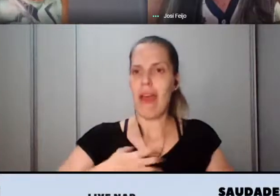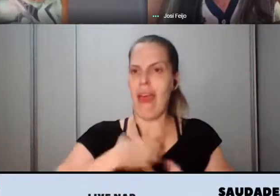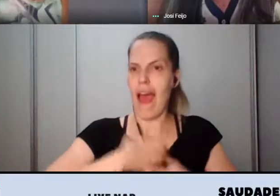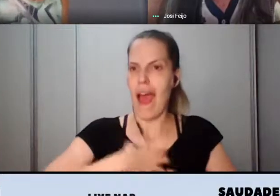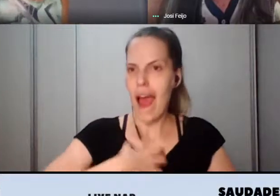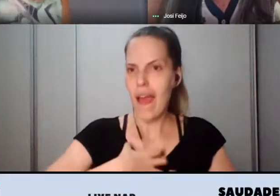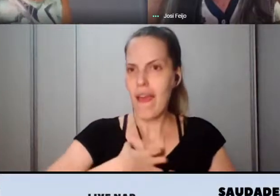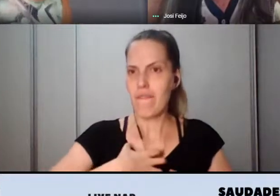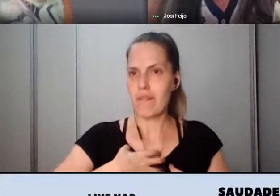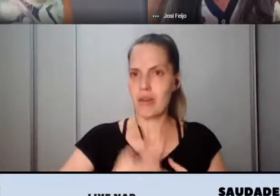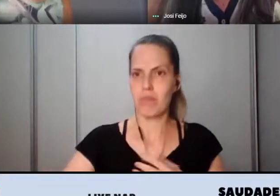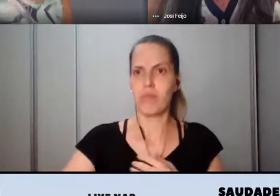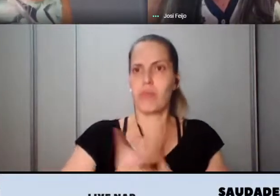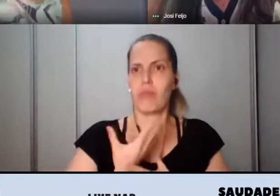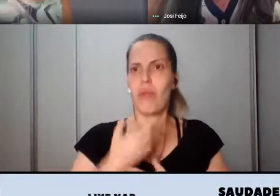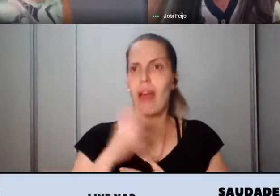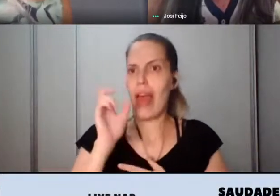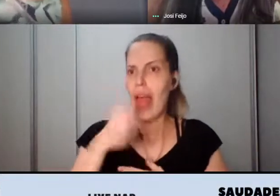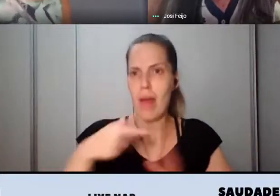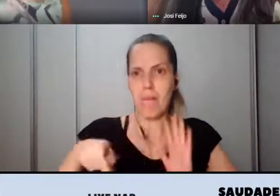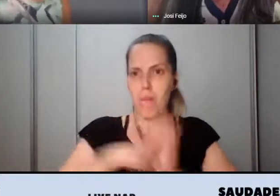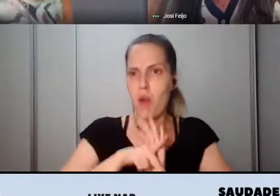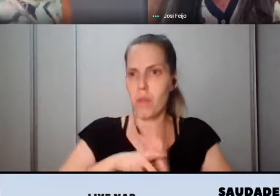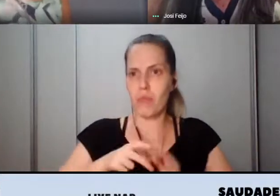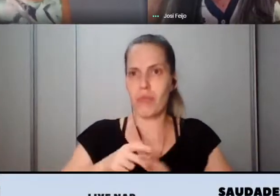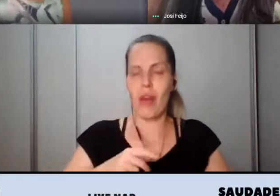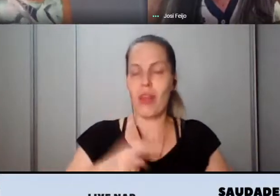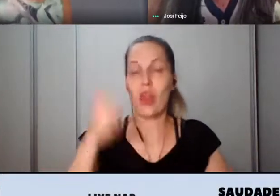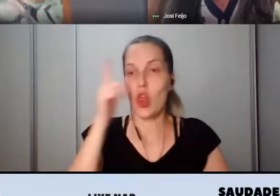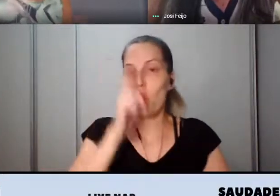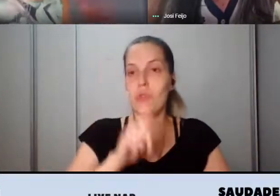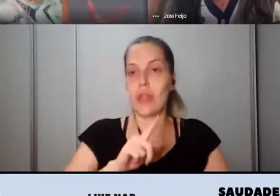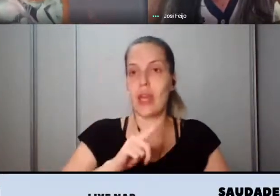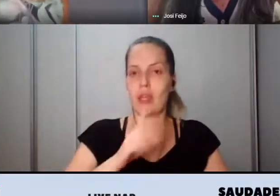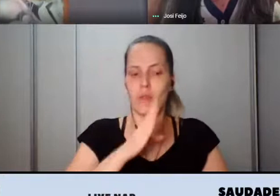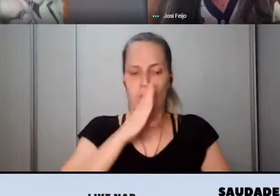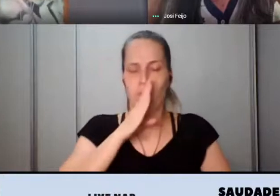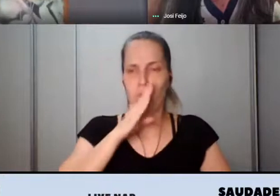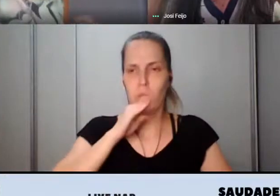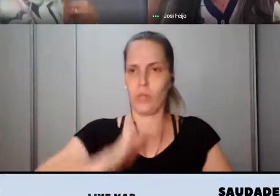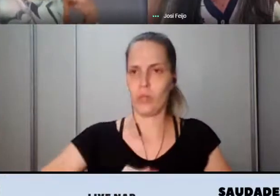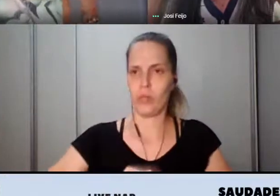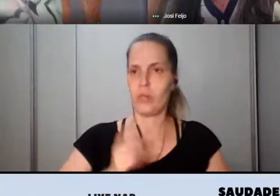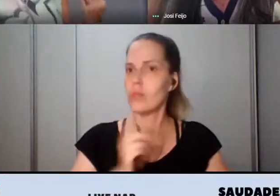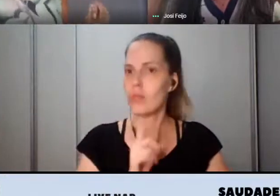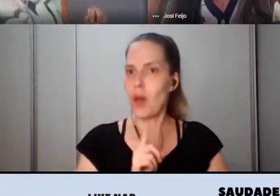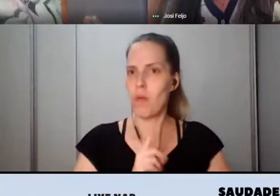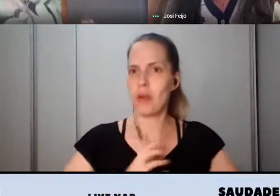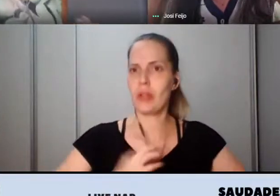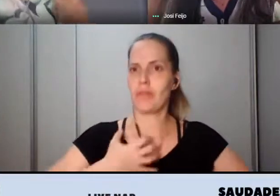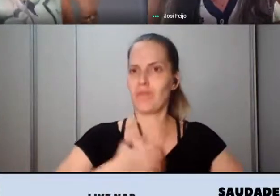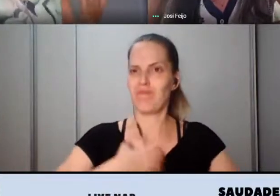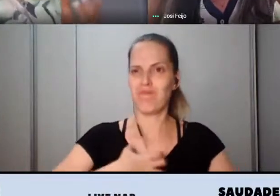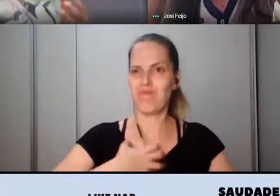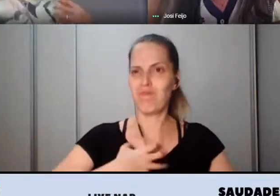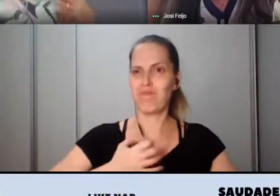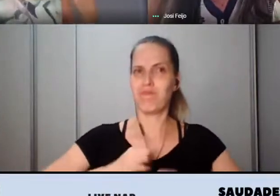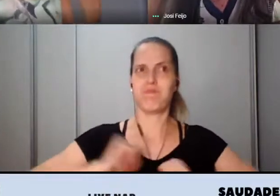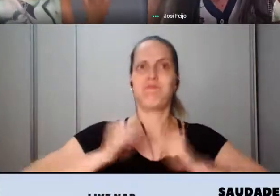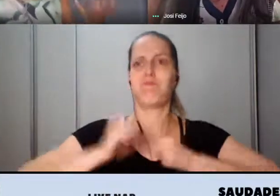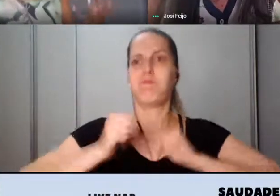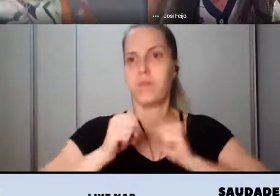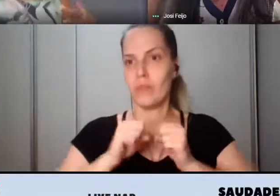já escutei algumas pessoas dizerem assim, ah, tá bem, Camila, mas aí quando eu tô furiosa ou furioso, eu fico com dificuldade de acessar